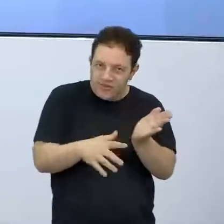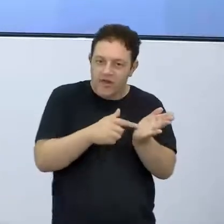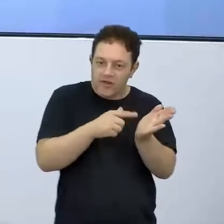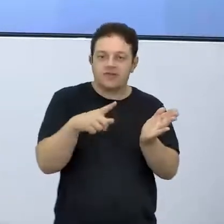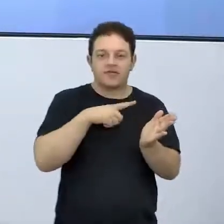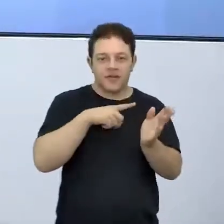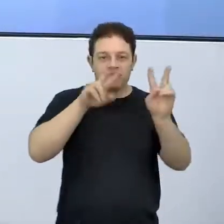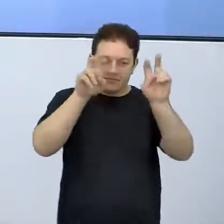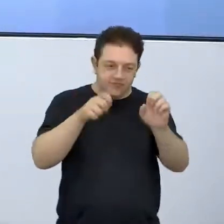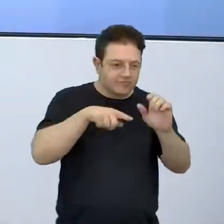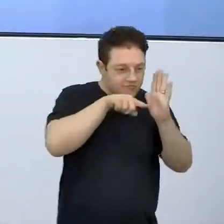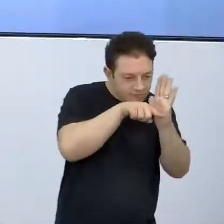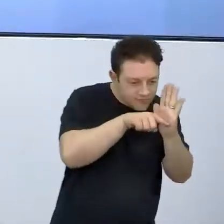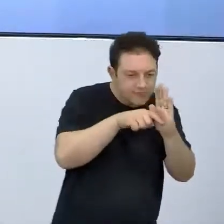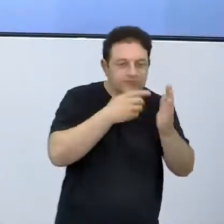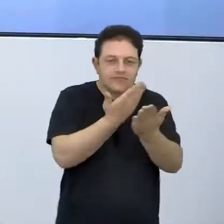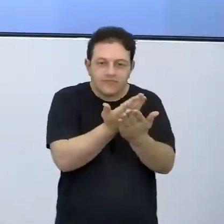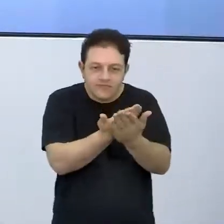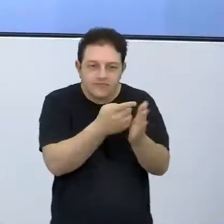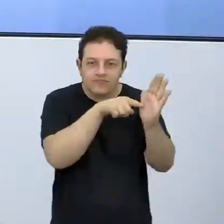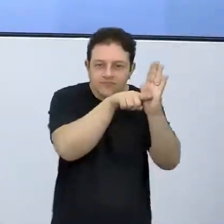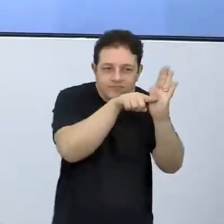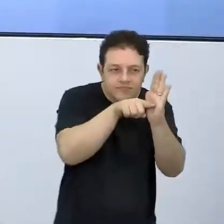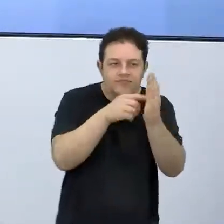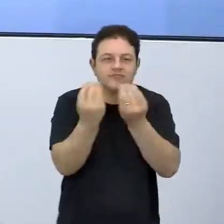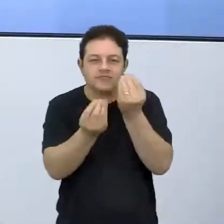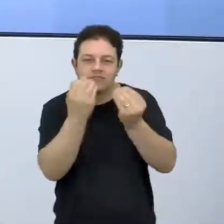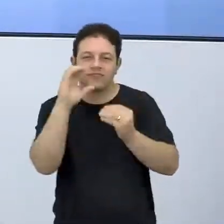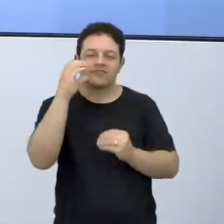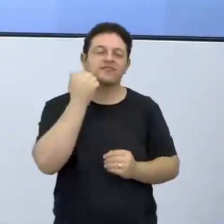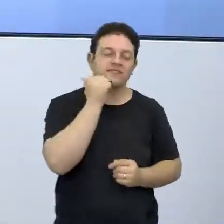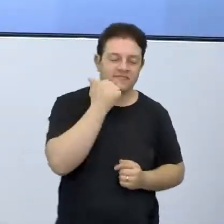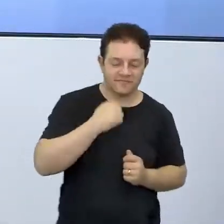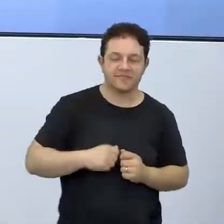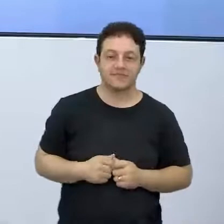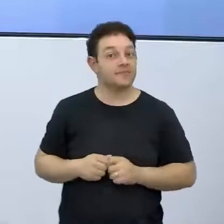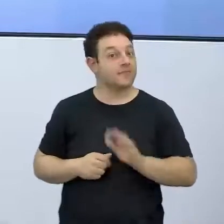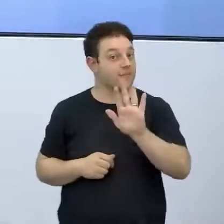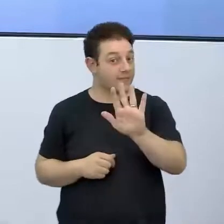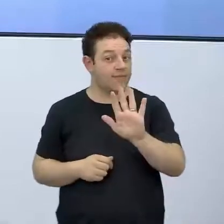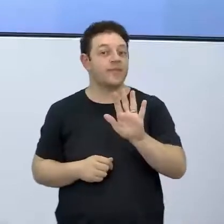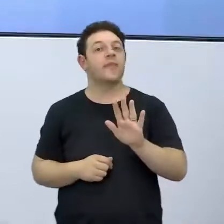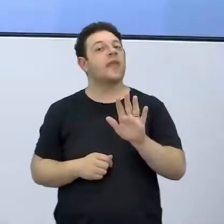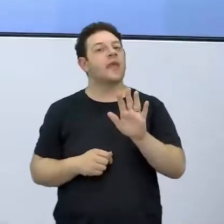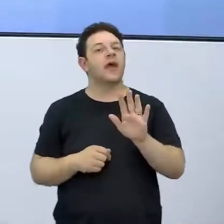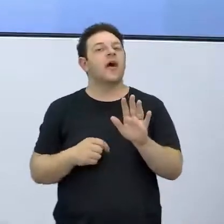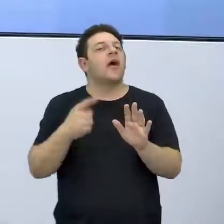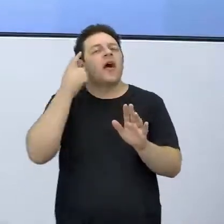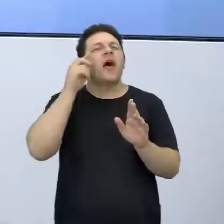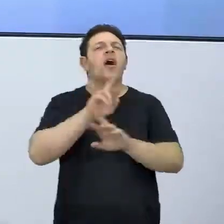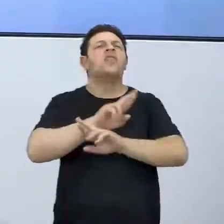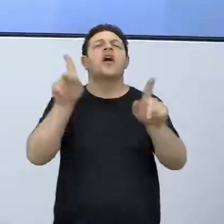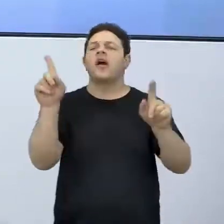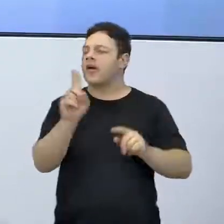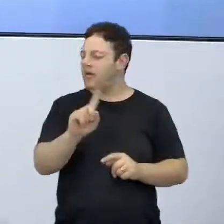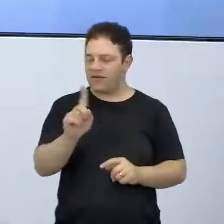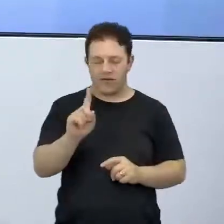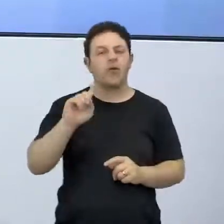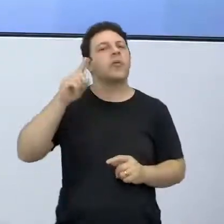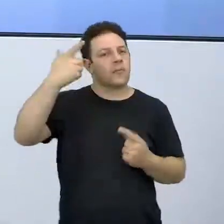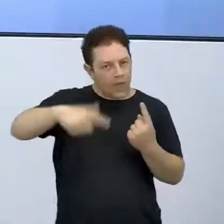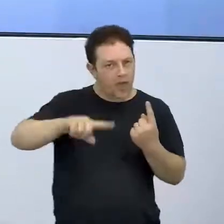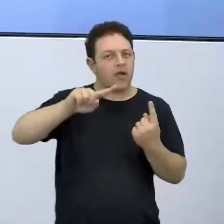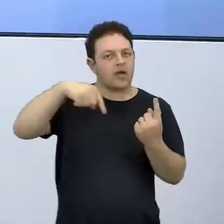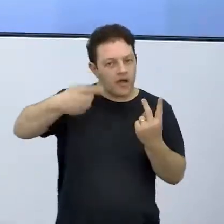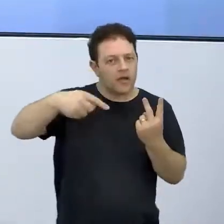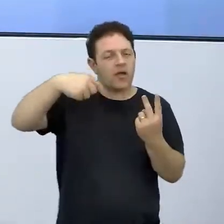o eixo estruturante de investigação científica. E não vai ser diferente em todas as aulas aqui